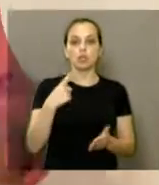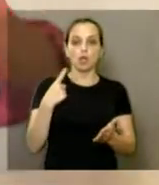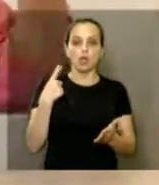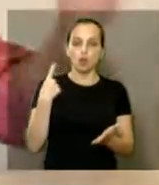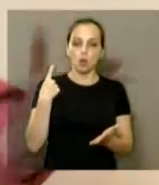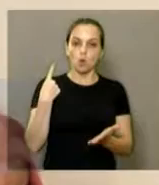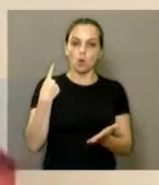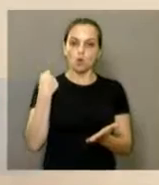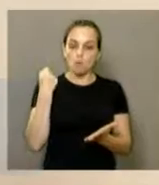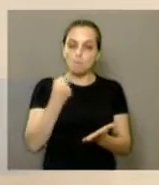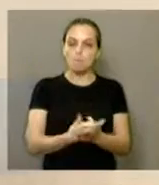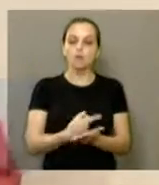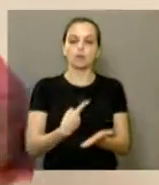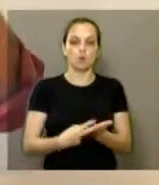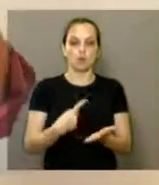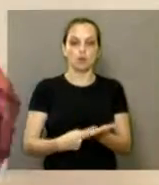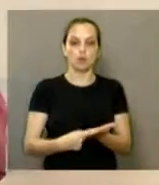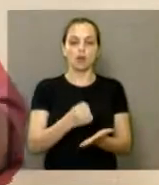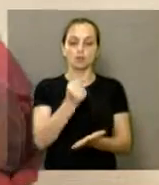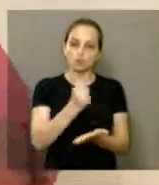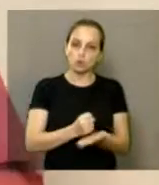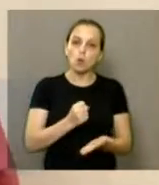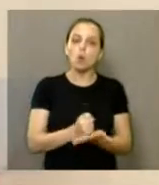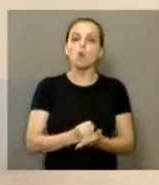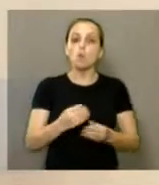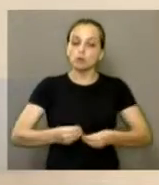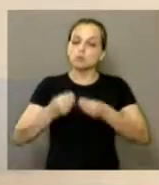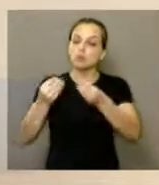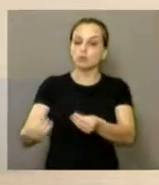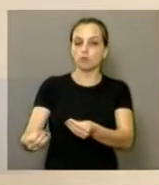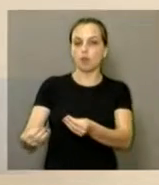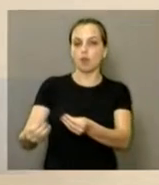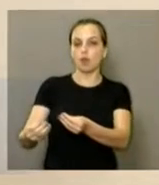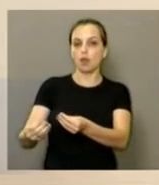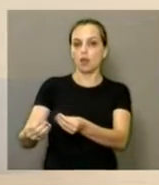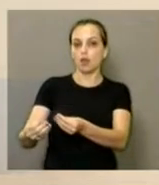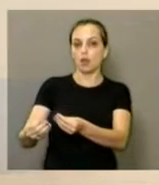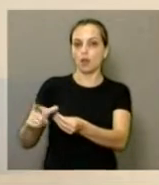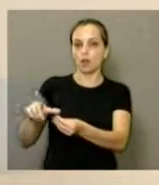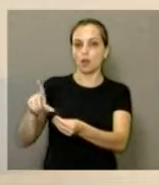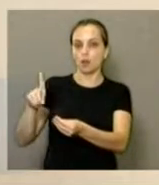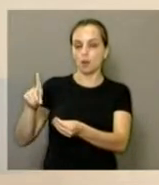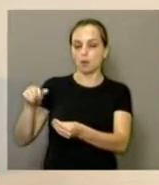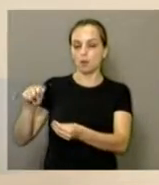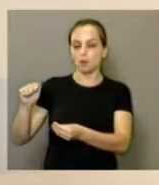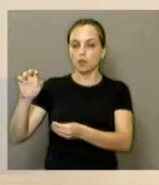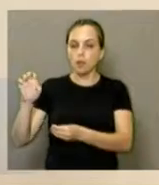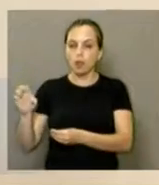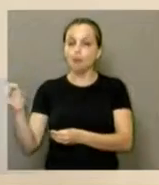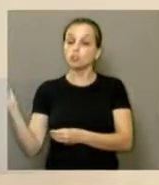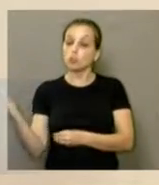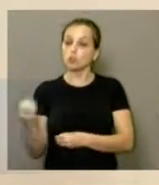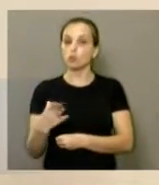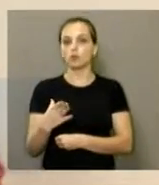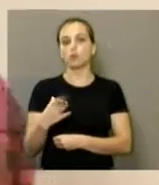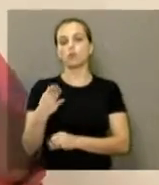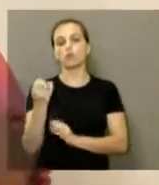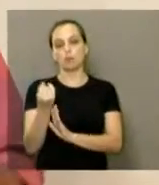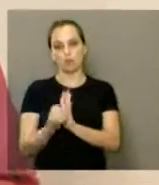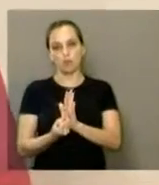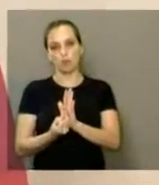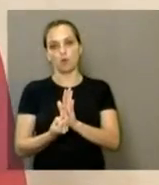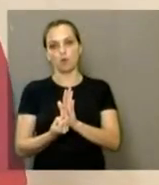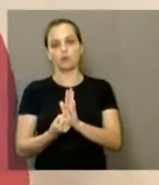contrato. Passa para o DAE, nova taxa de resíduos sólidos. Se fizer uma comparação aqui,